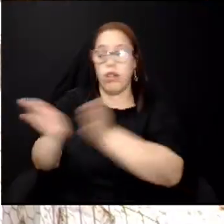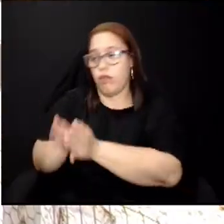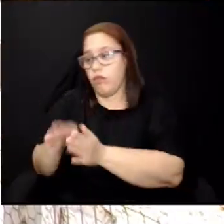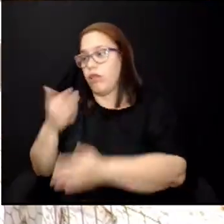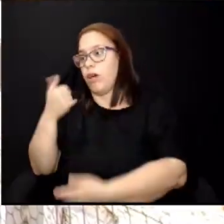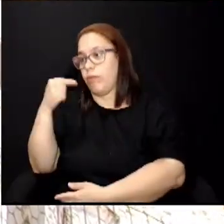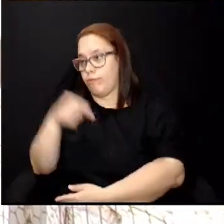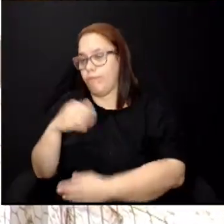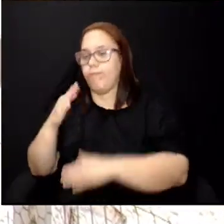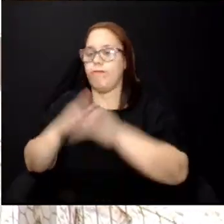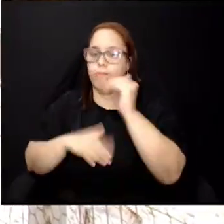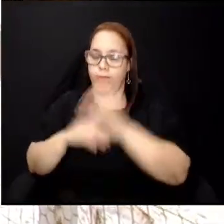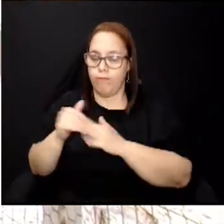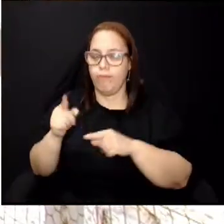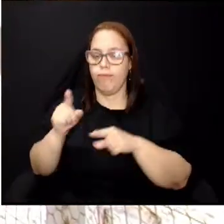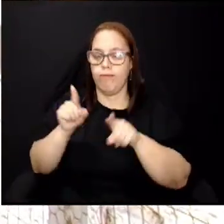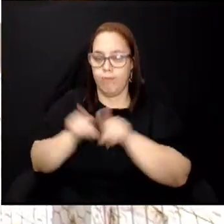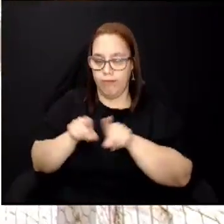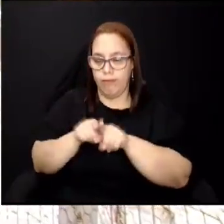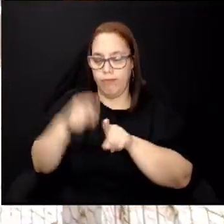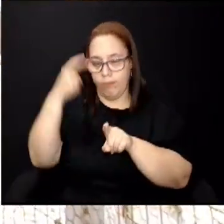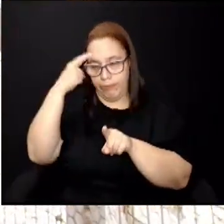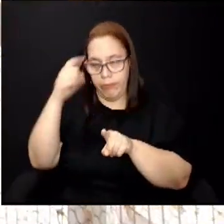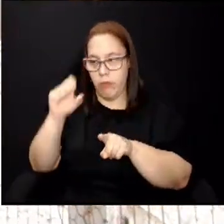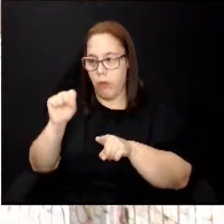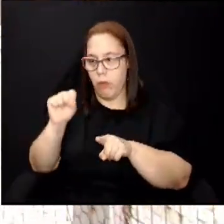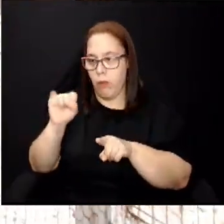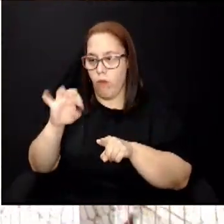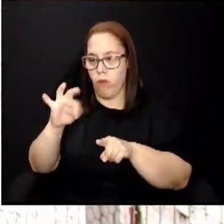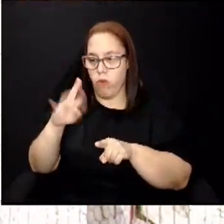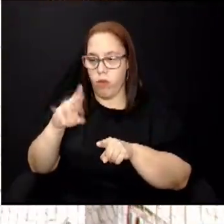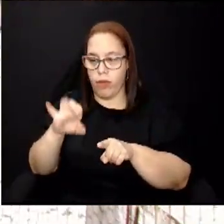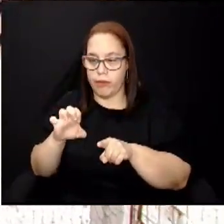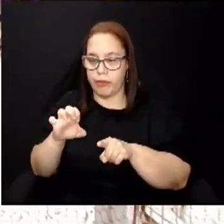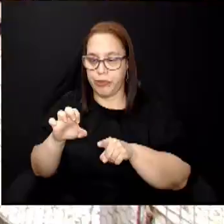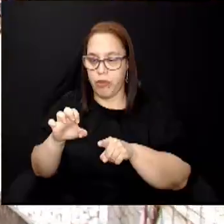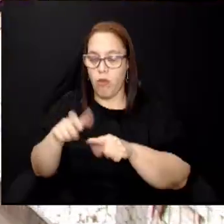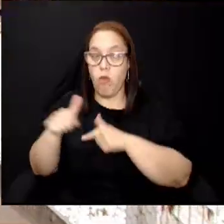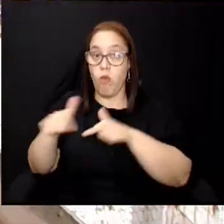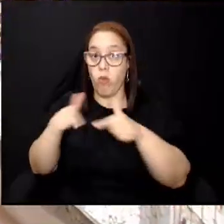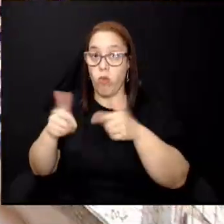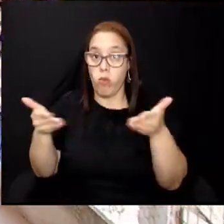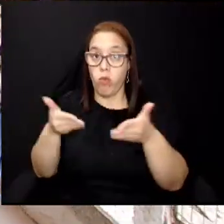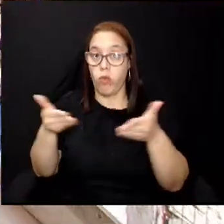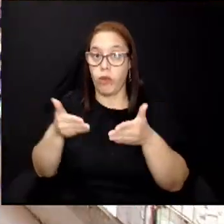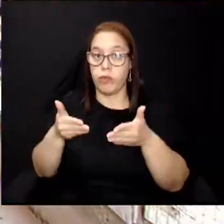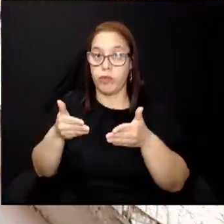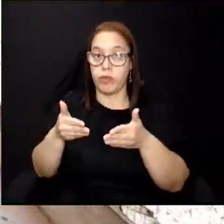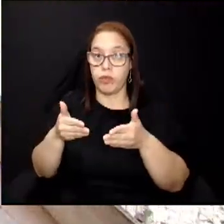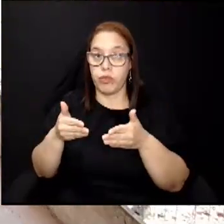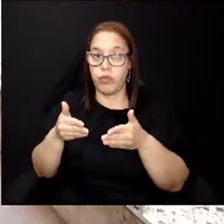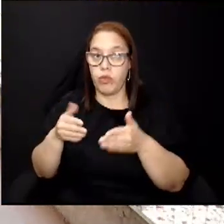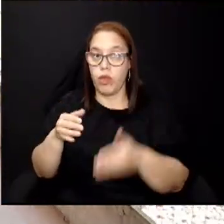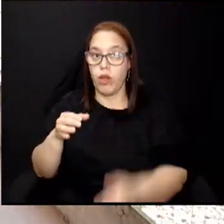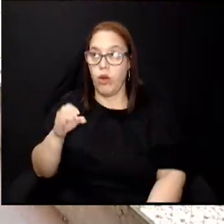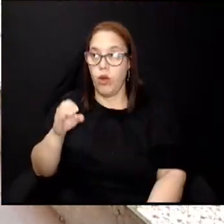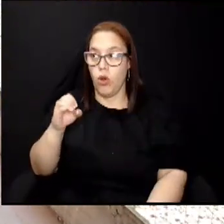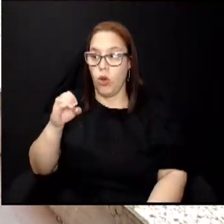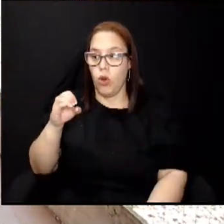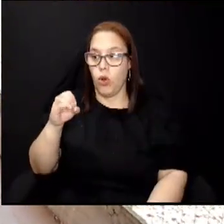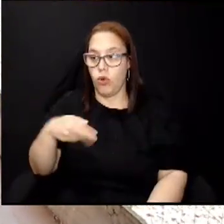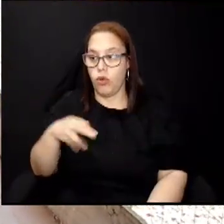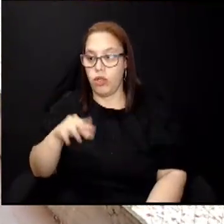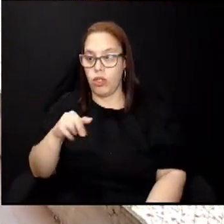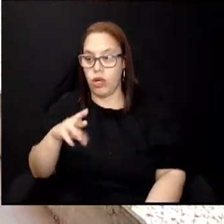gente faz também quando pensa em silvestre, a gente trabalha muito hoje com condicionamento operante. Então um animal desse, ele nunca mais vai